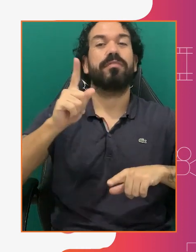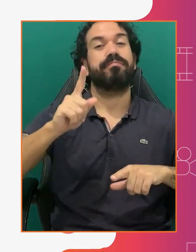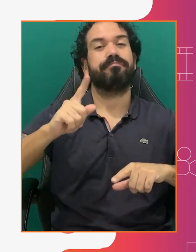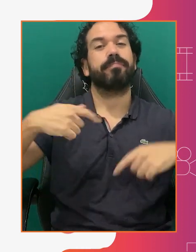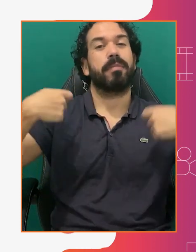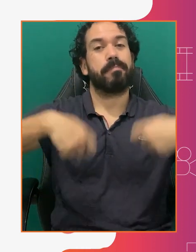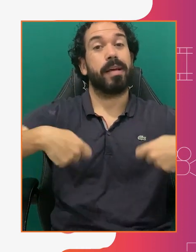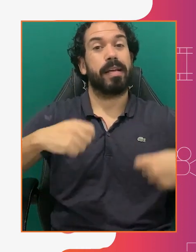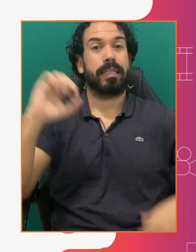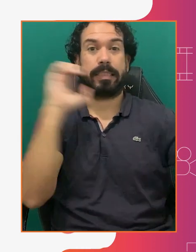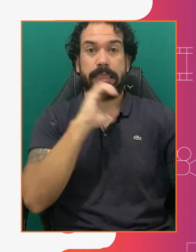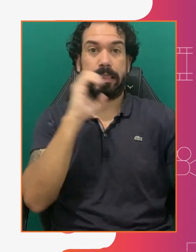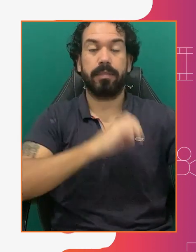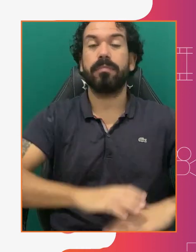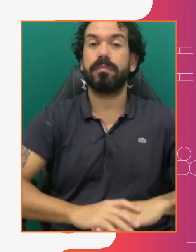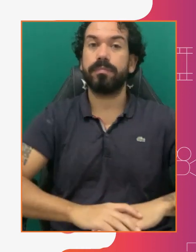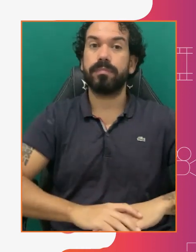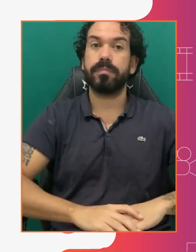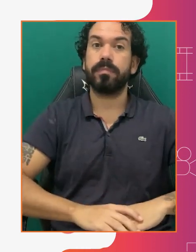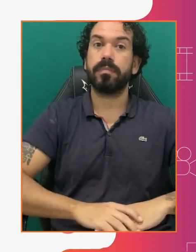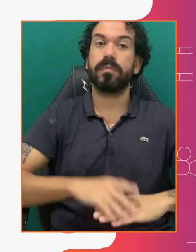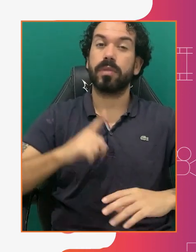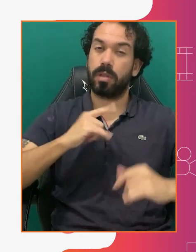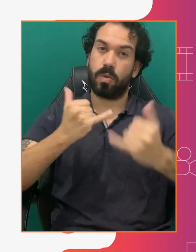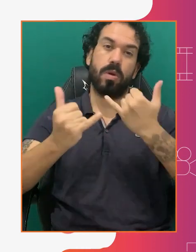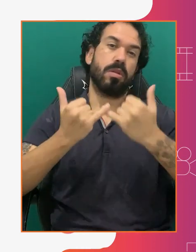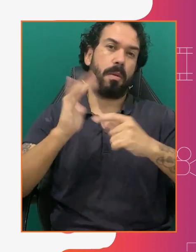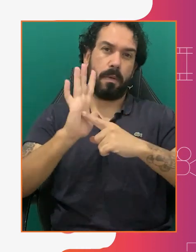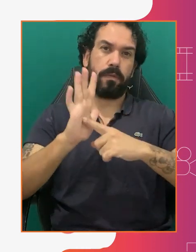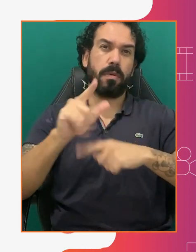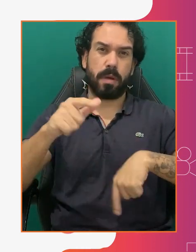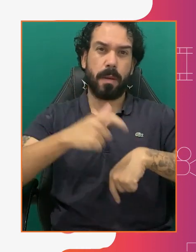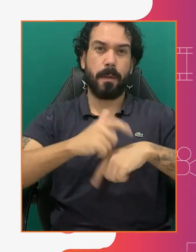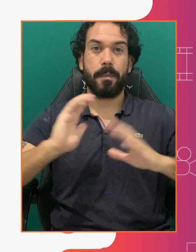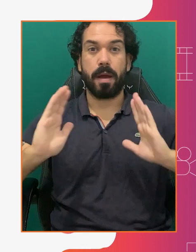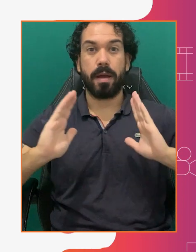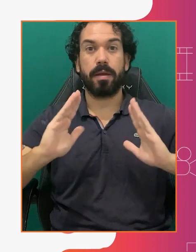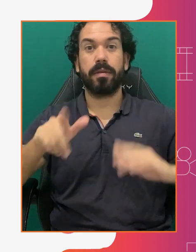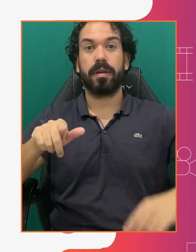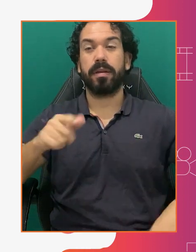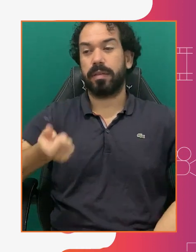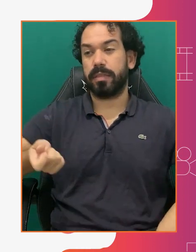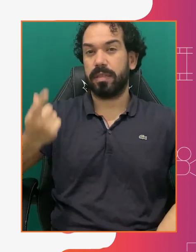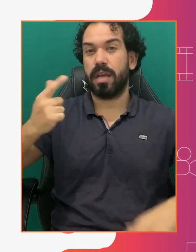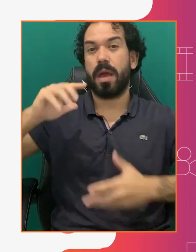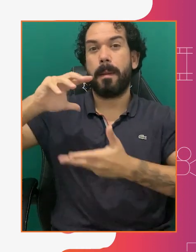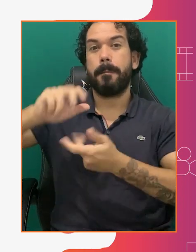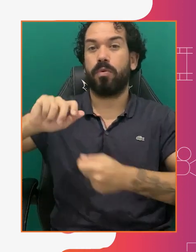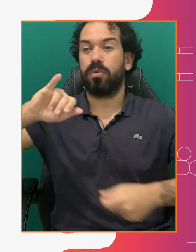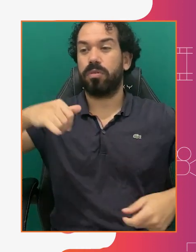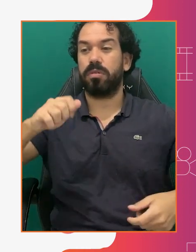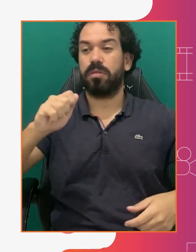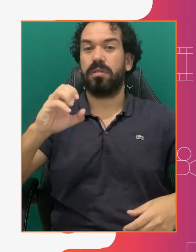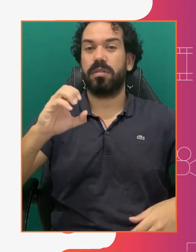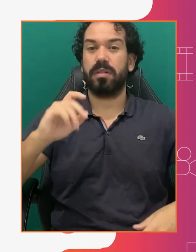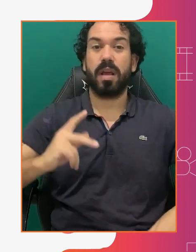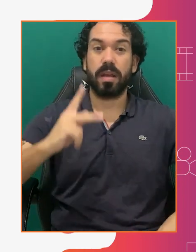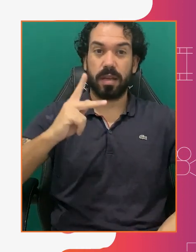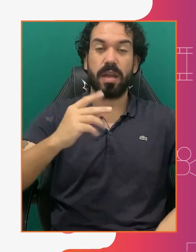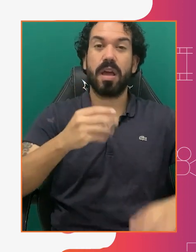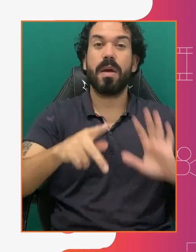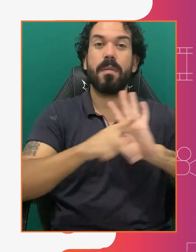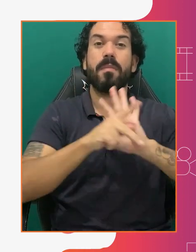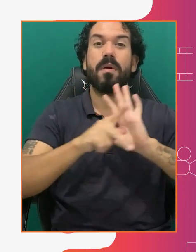mercado. Um exemplo de filme que se destacou nessa época é O Estranho Mundo de Jack, de Tim